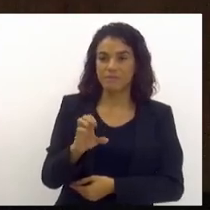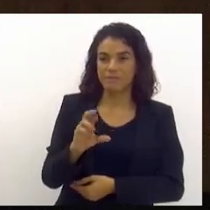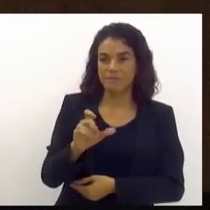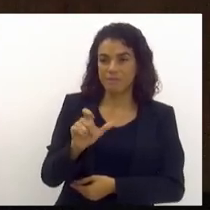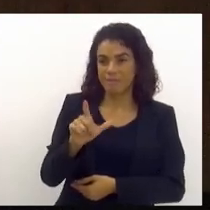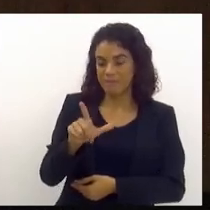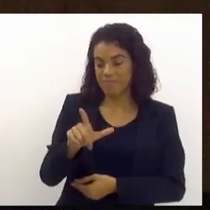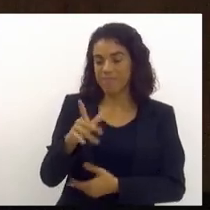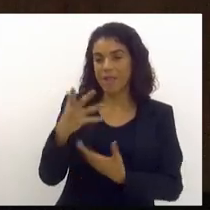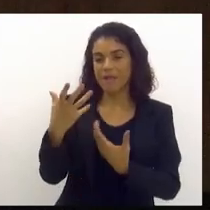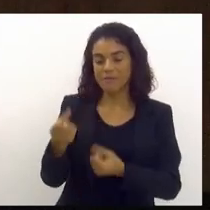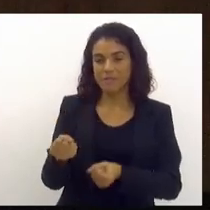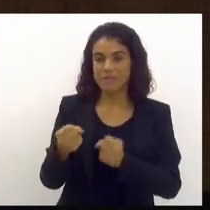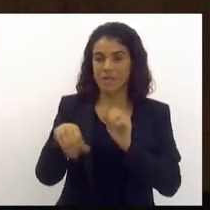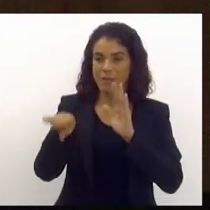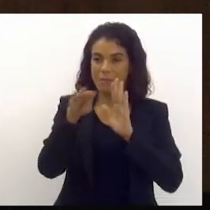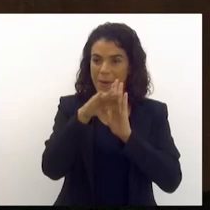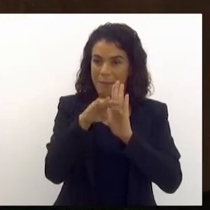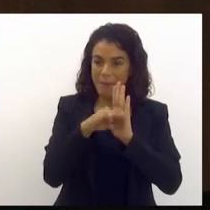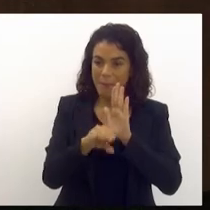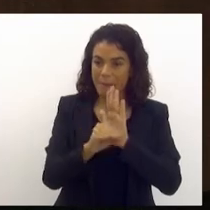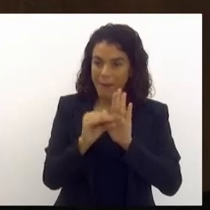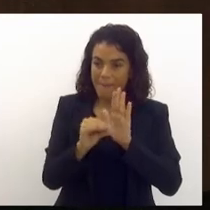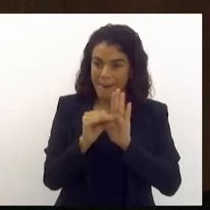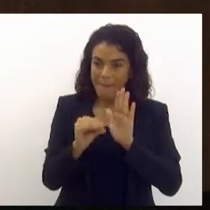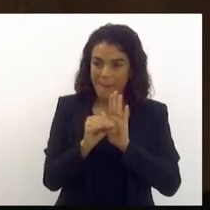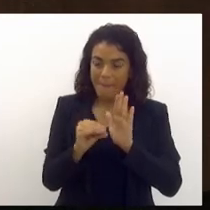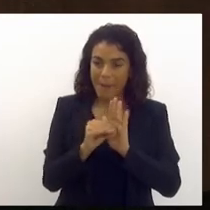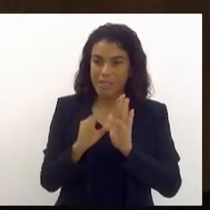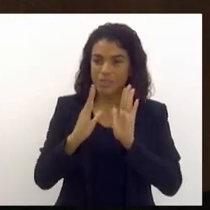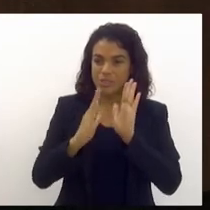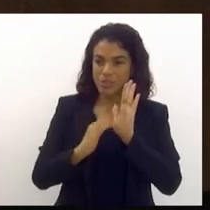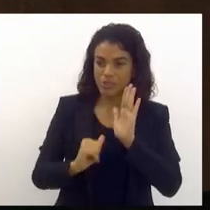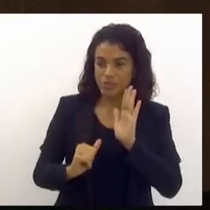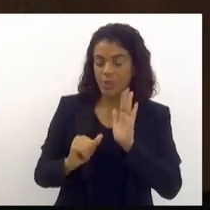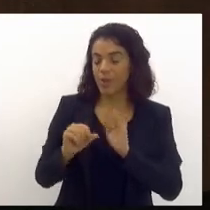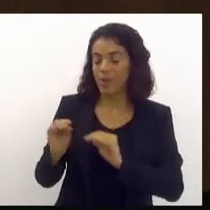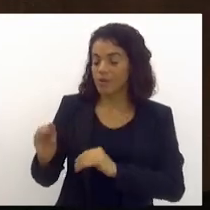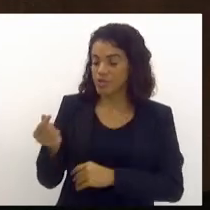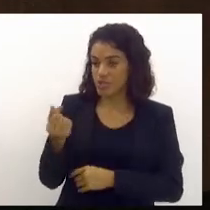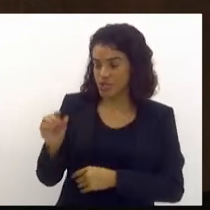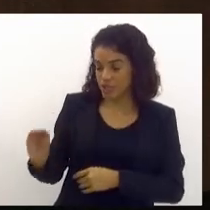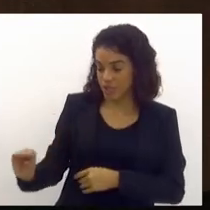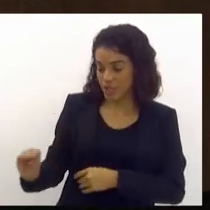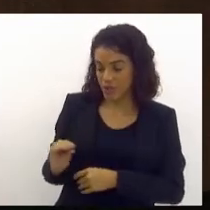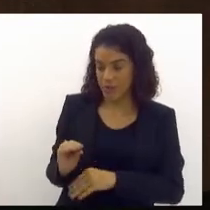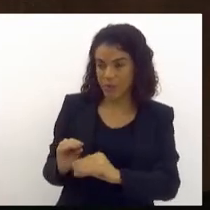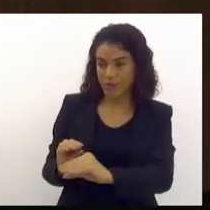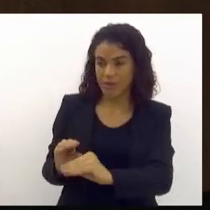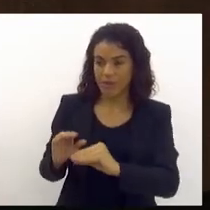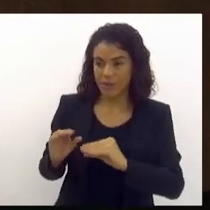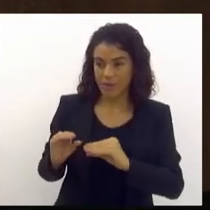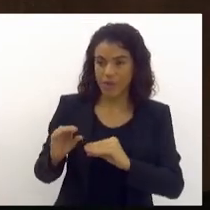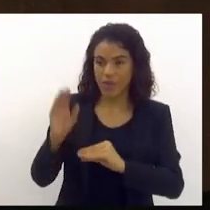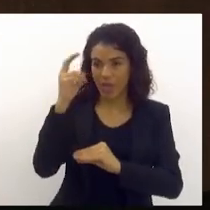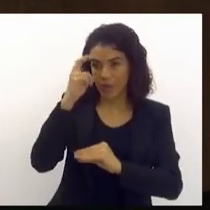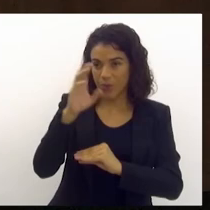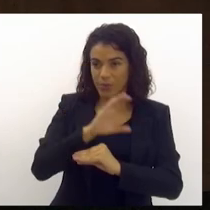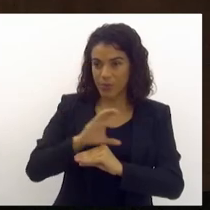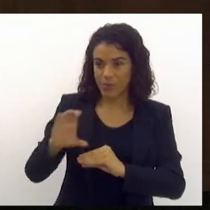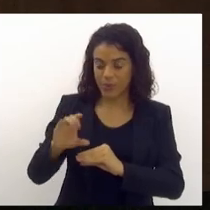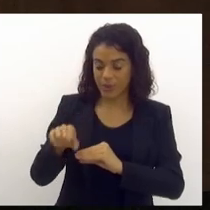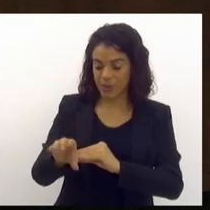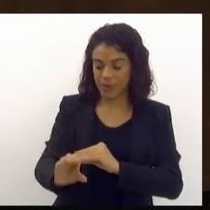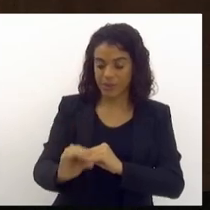nossas emendas e retirar o fundo da assistência, o Fundo da Cultura,